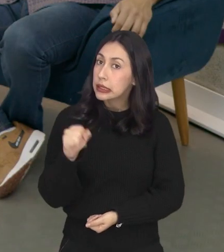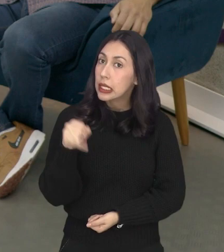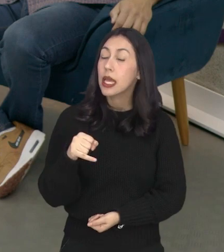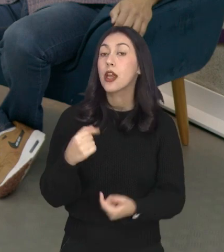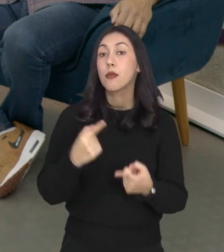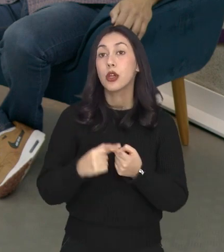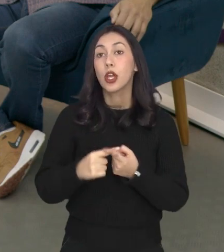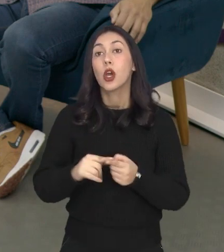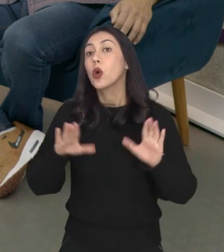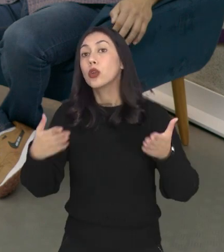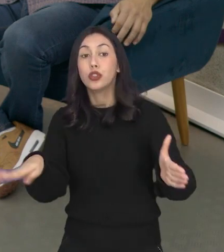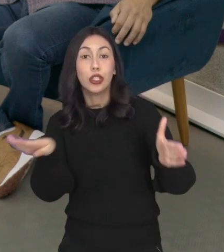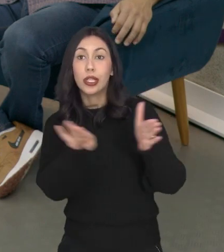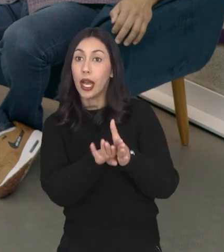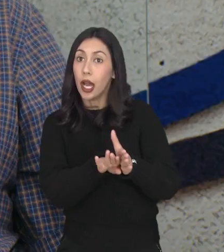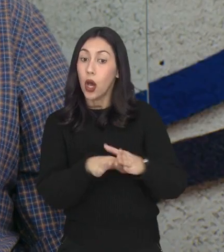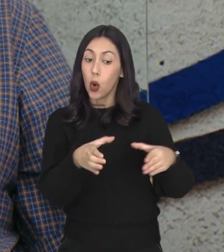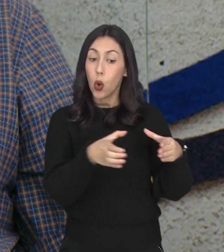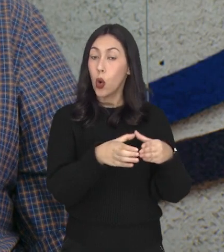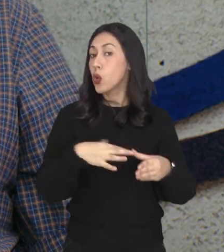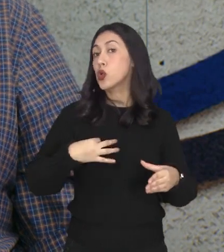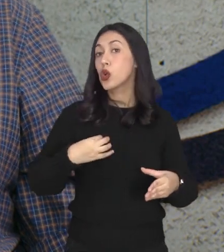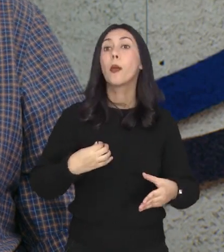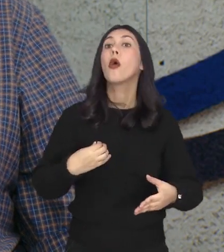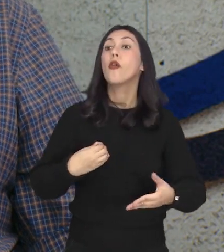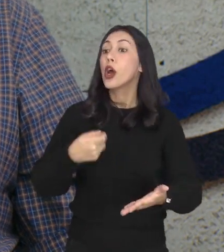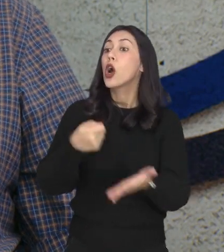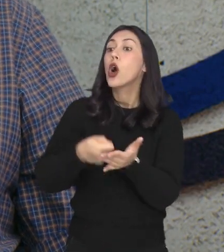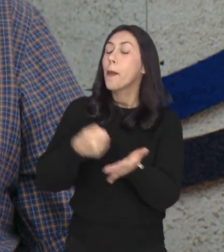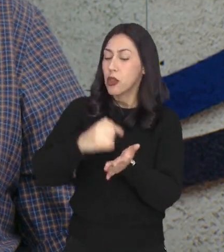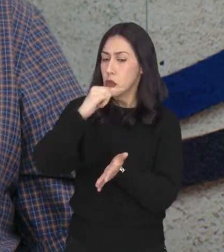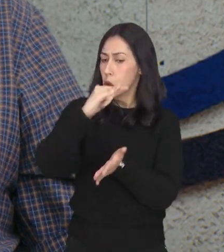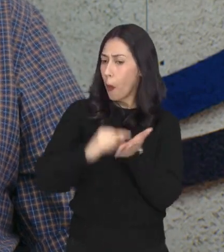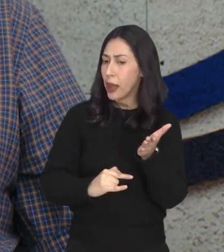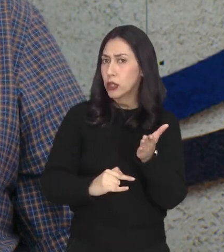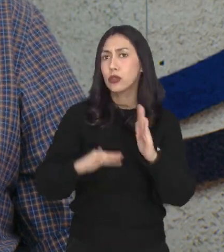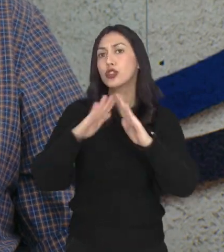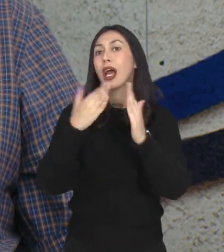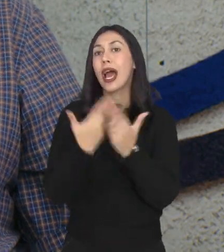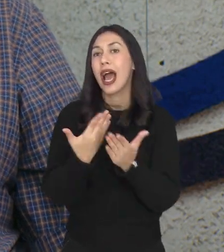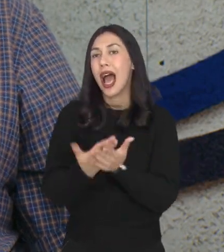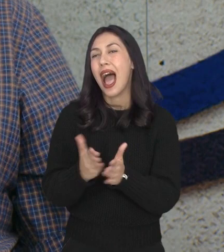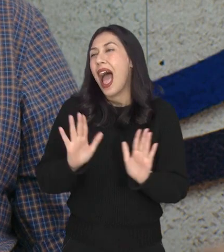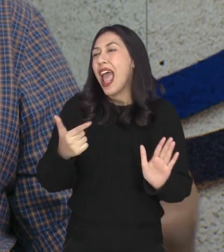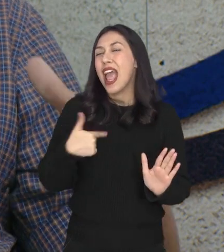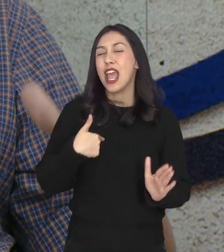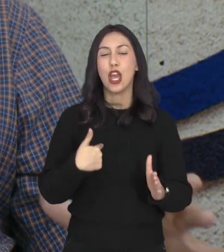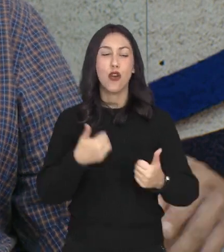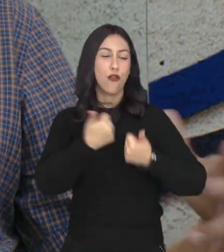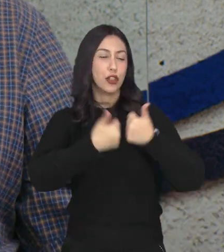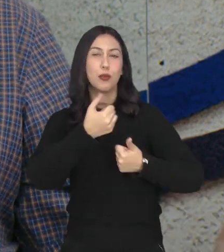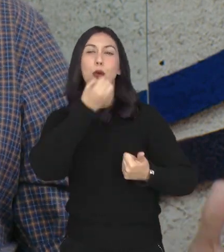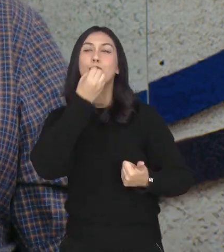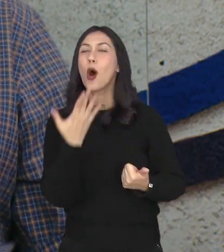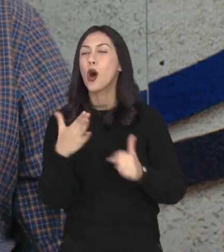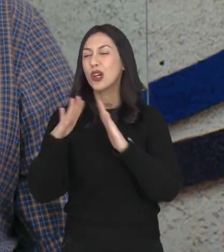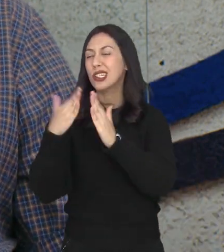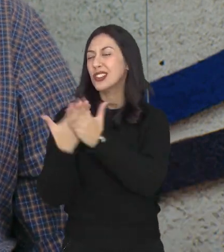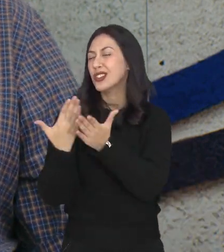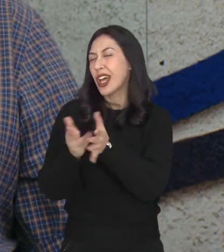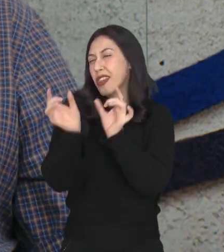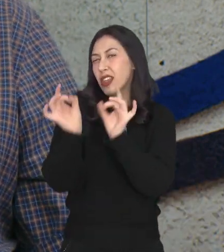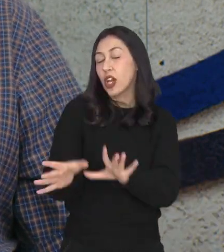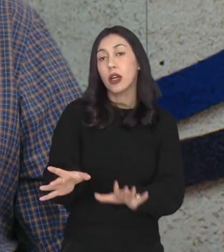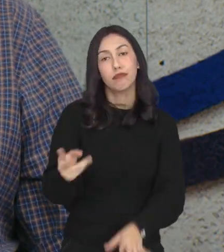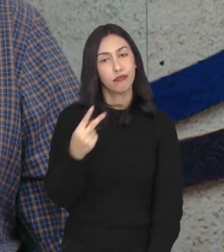Tem que estudar. Porque quando chegar num clube, o clube vai cobrar atestado de escolaridade. Porque muito menino fala, mas eu sou bom jogador, eu vou parar de